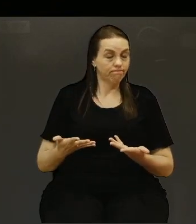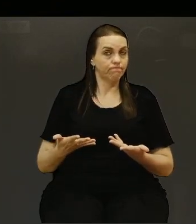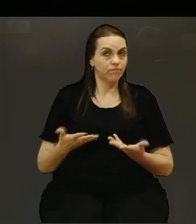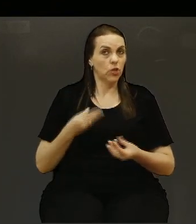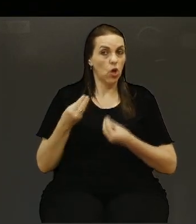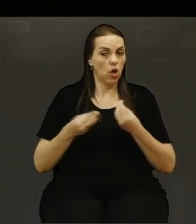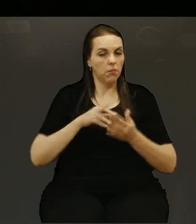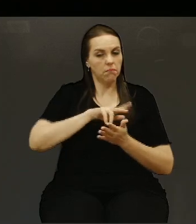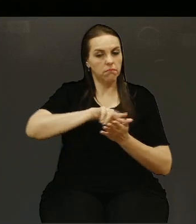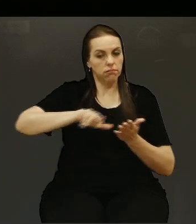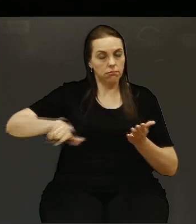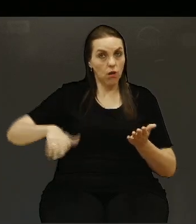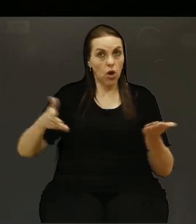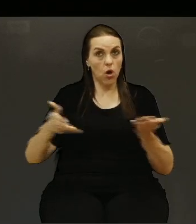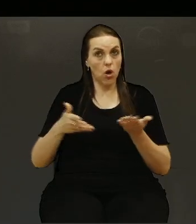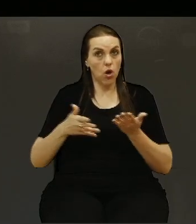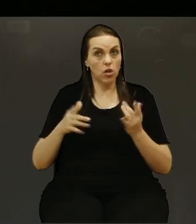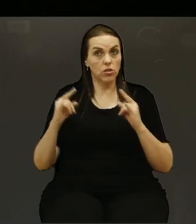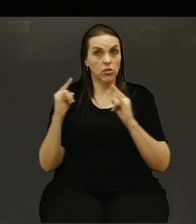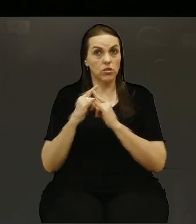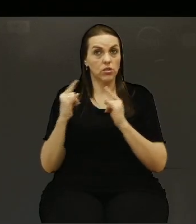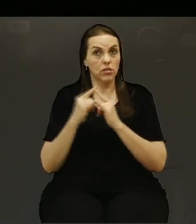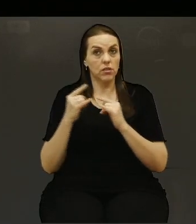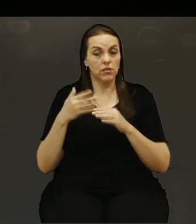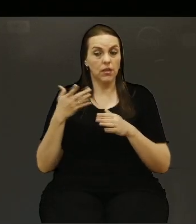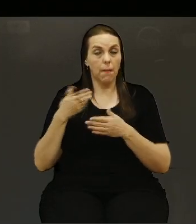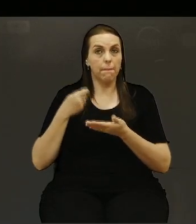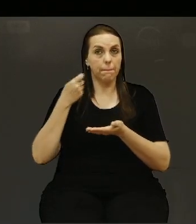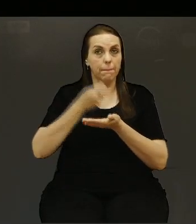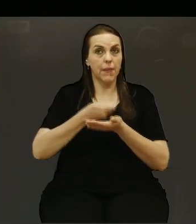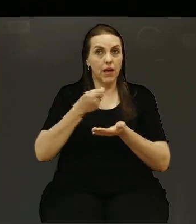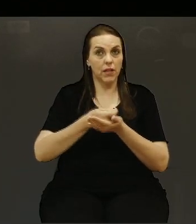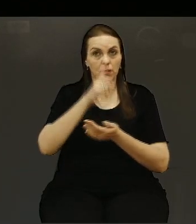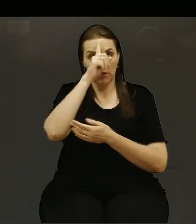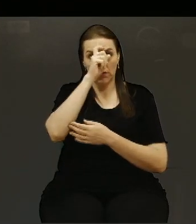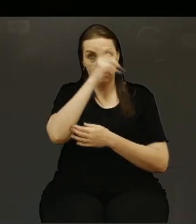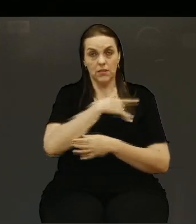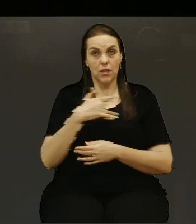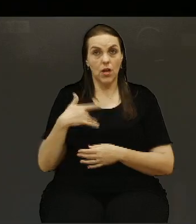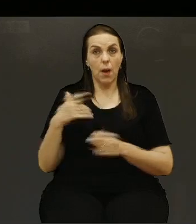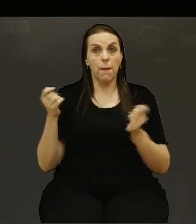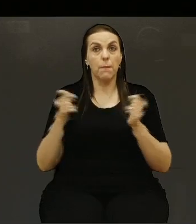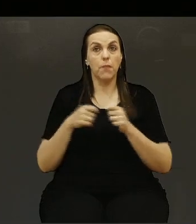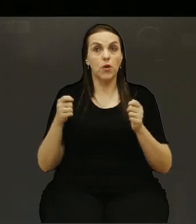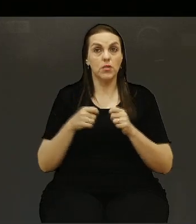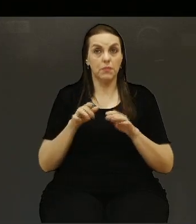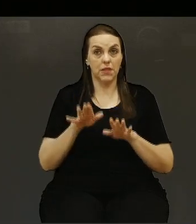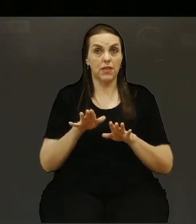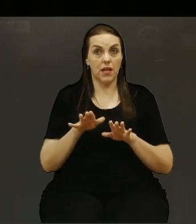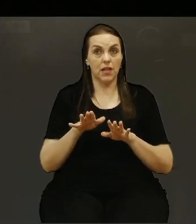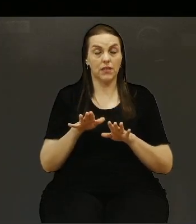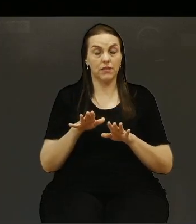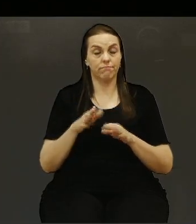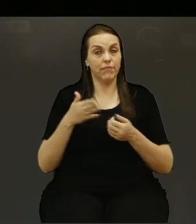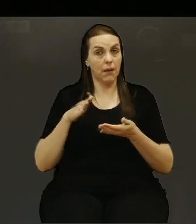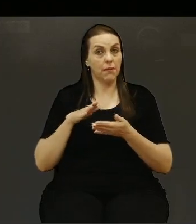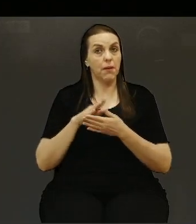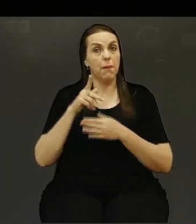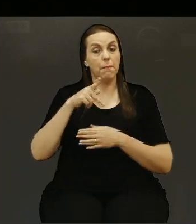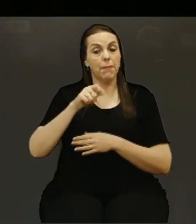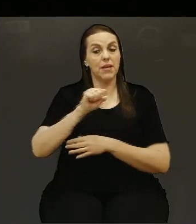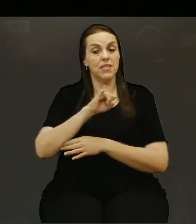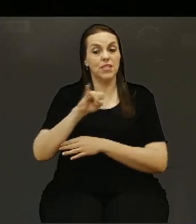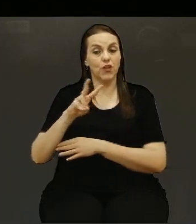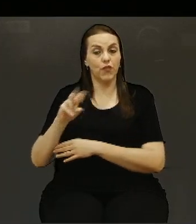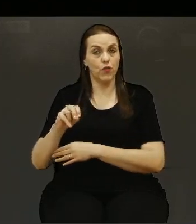entidades que hoje mantêm o Hospital Saúde. Então, nós temos que cuidar com a possibilidade de assunção de um passivo nessa questão do Hospital